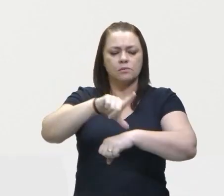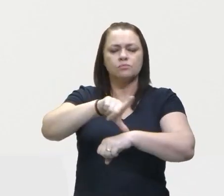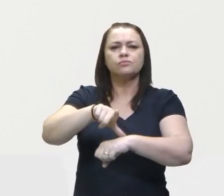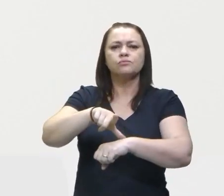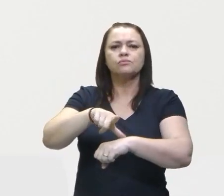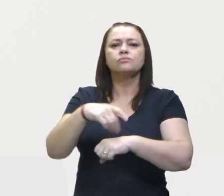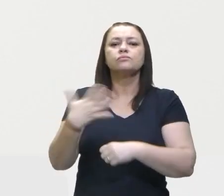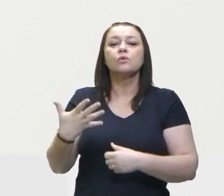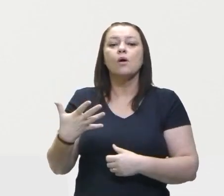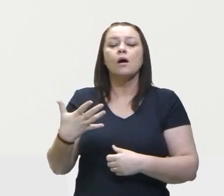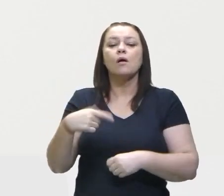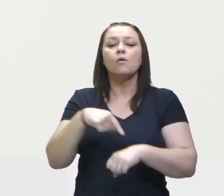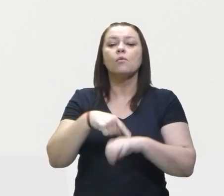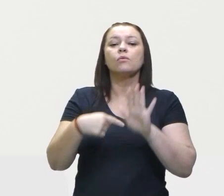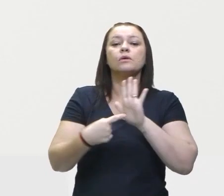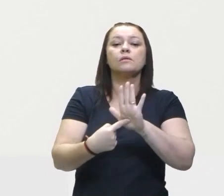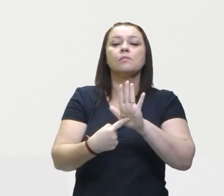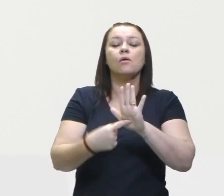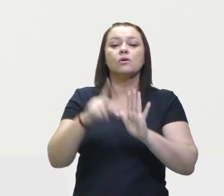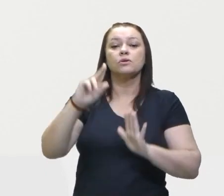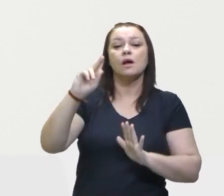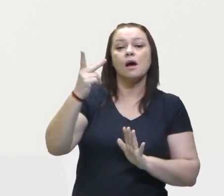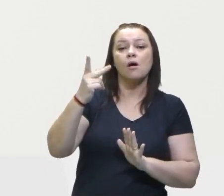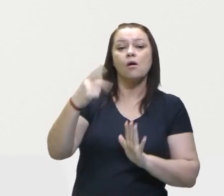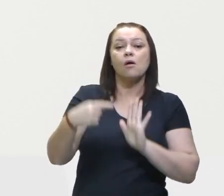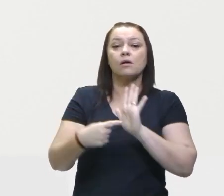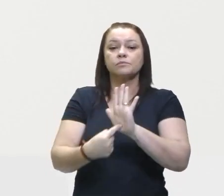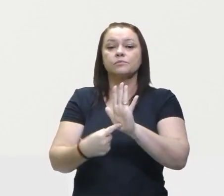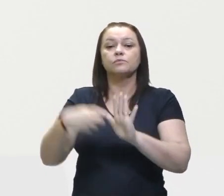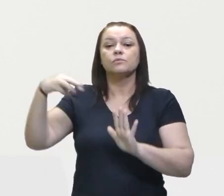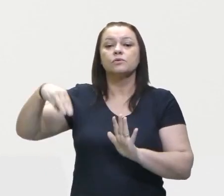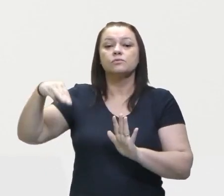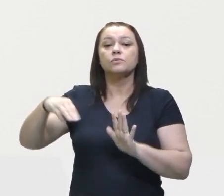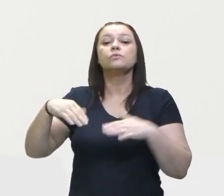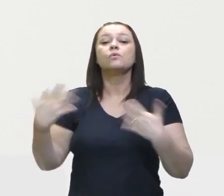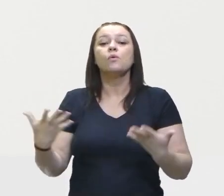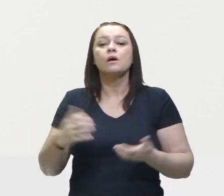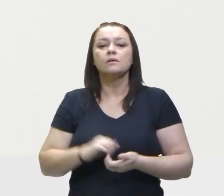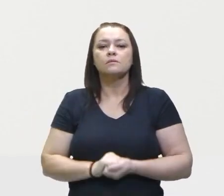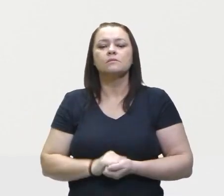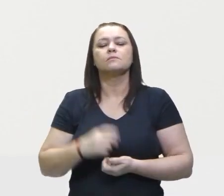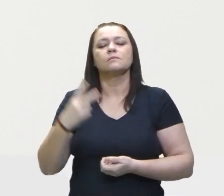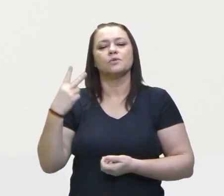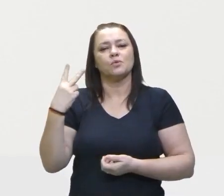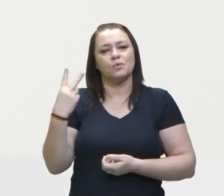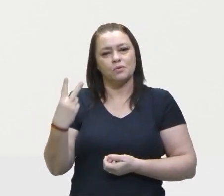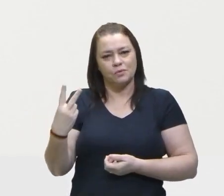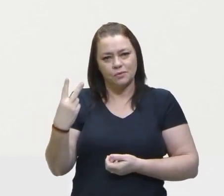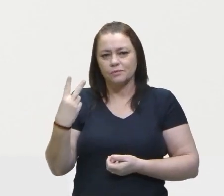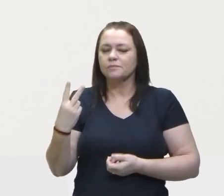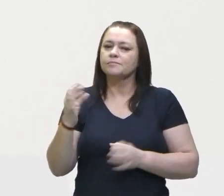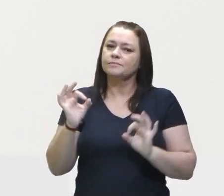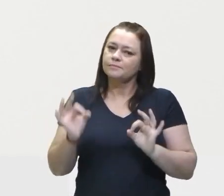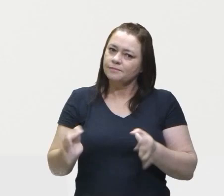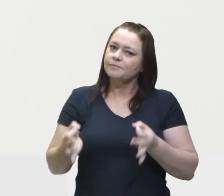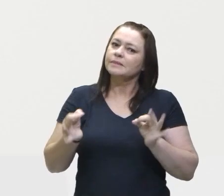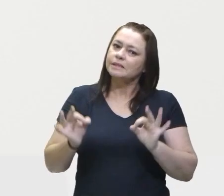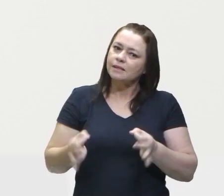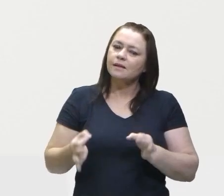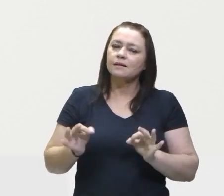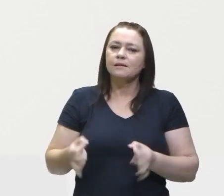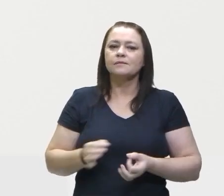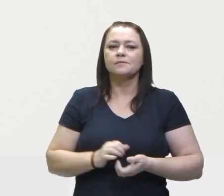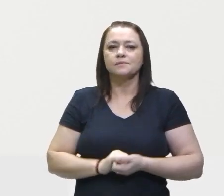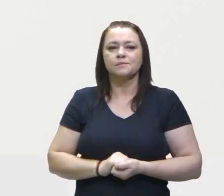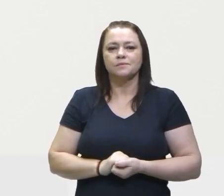que marca hora e o que marca o minuto. Então, nesse caso aqui, 2. Hora e